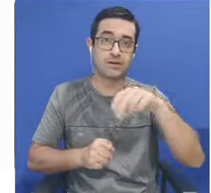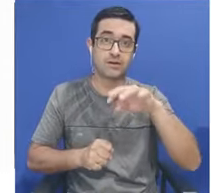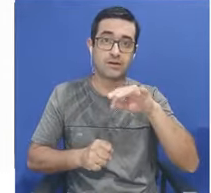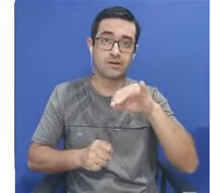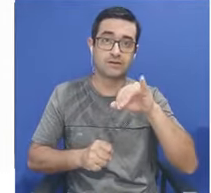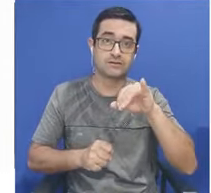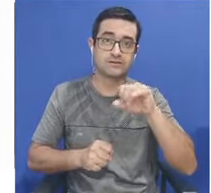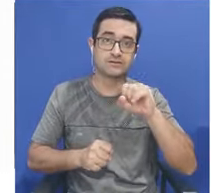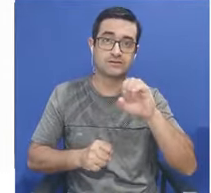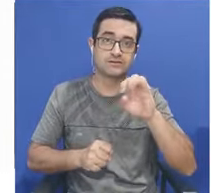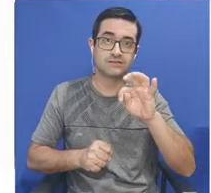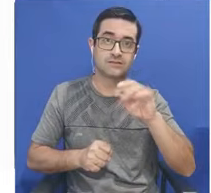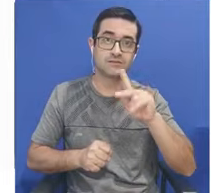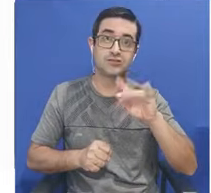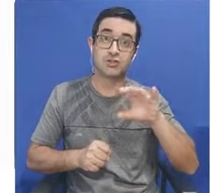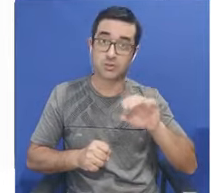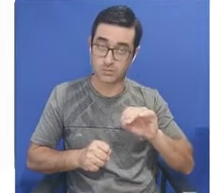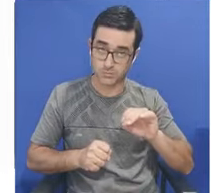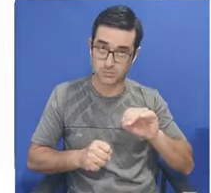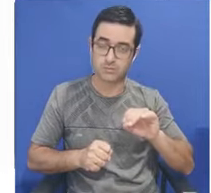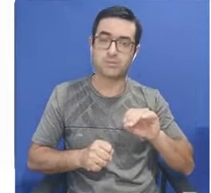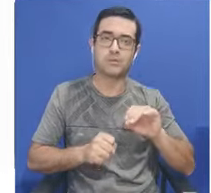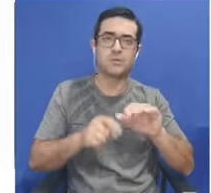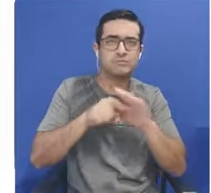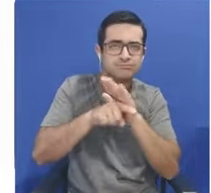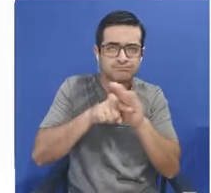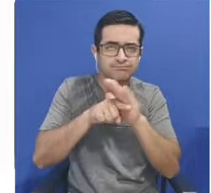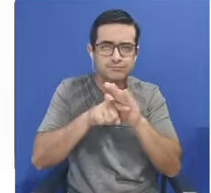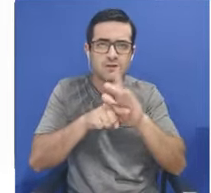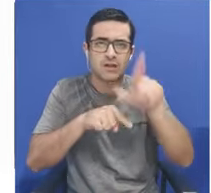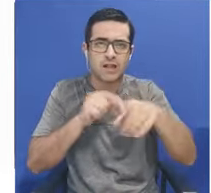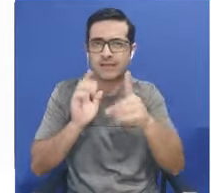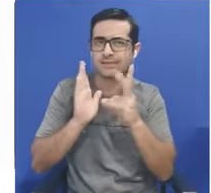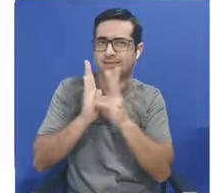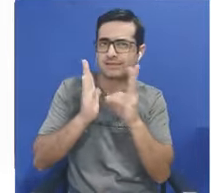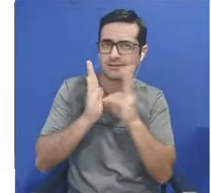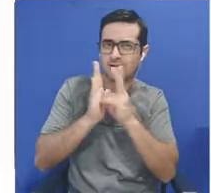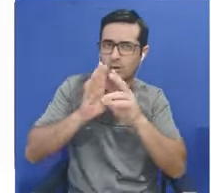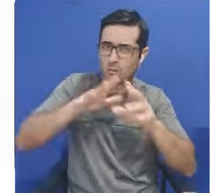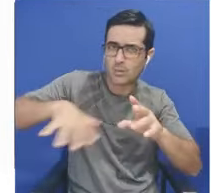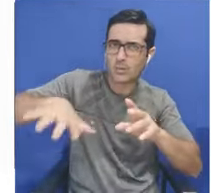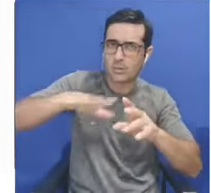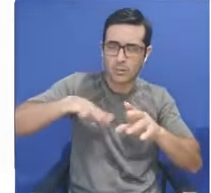Uma amostra de 7,50 gramas de alfa-pineno contém